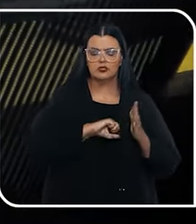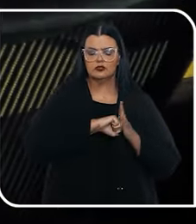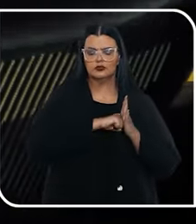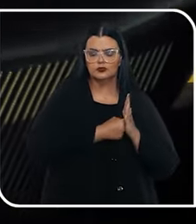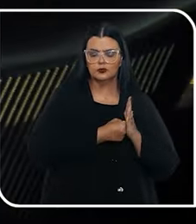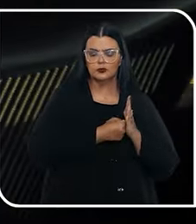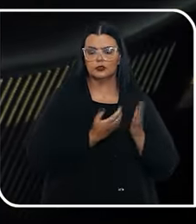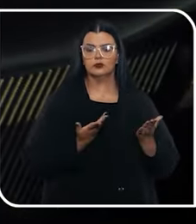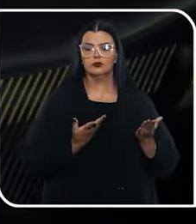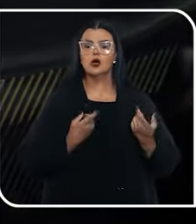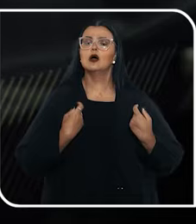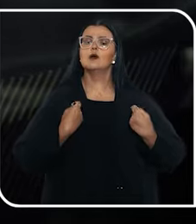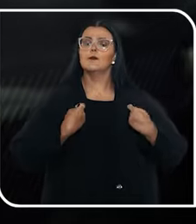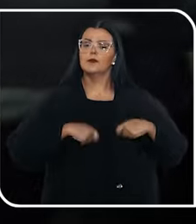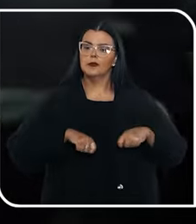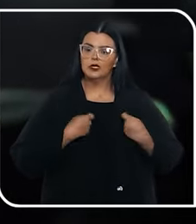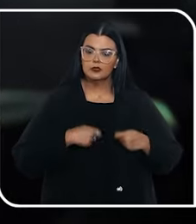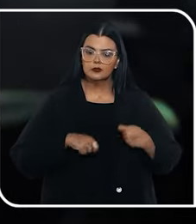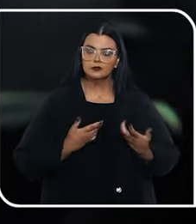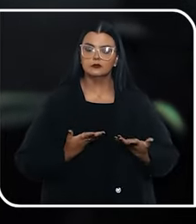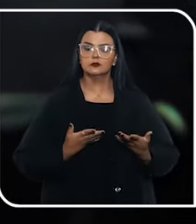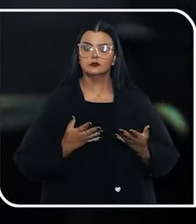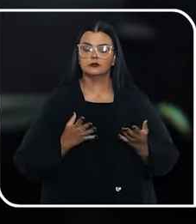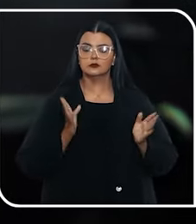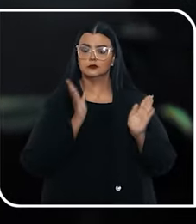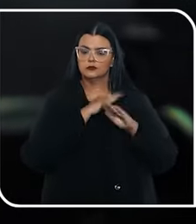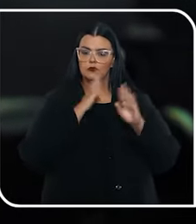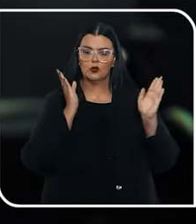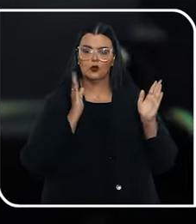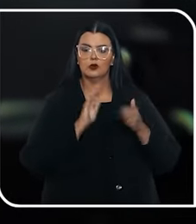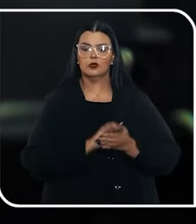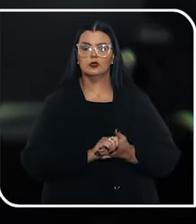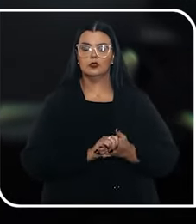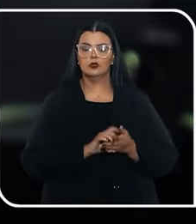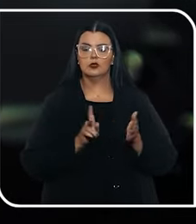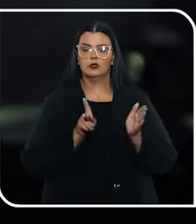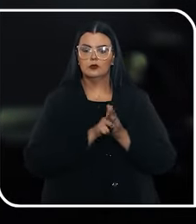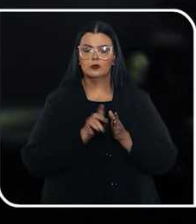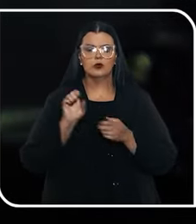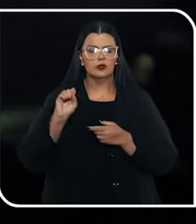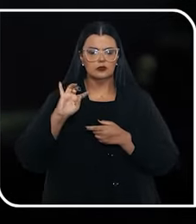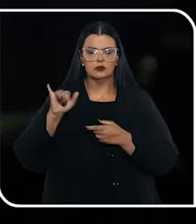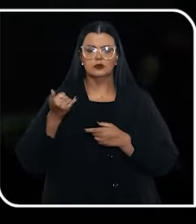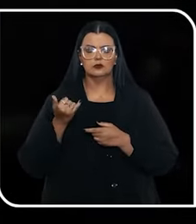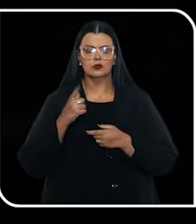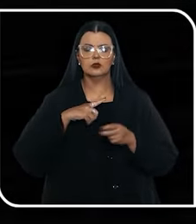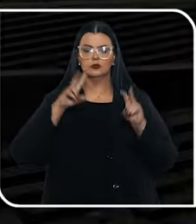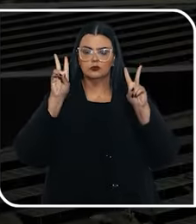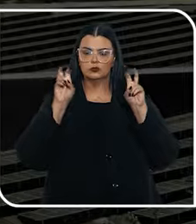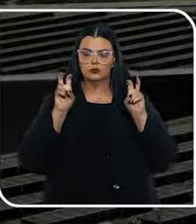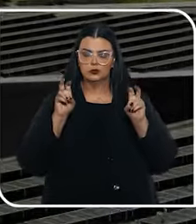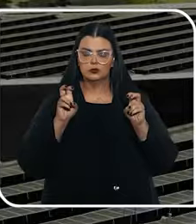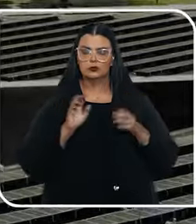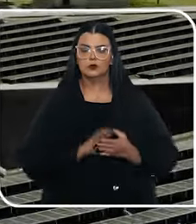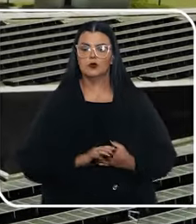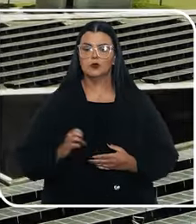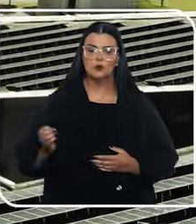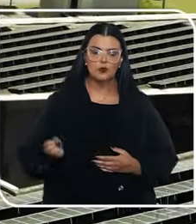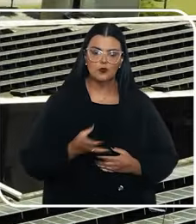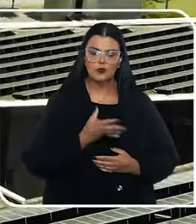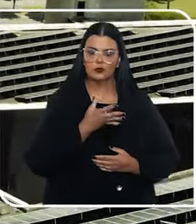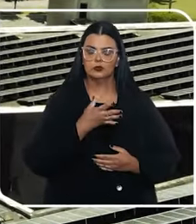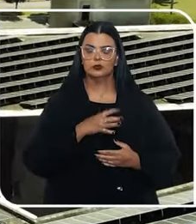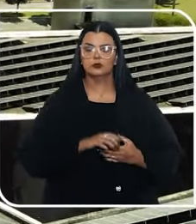de impedimento. Ao contrário, eu vejo necessidade, desde logo, desta corte se debruçar sobre o